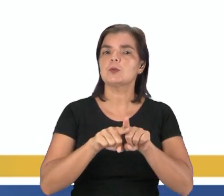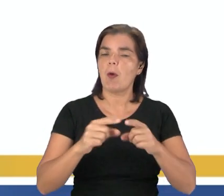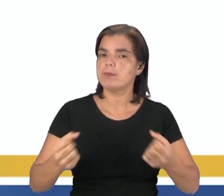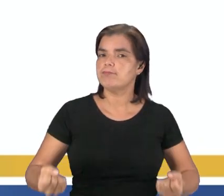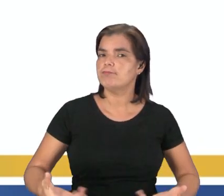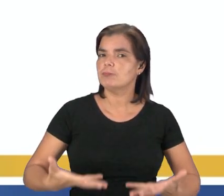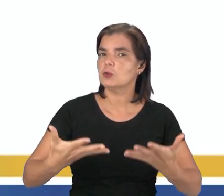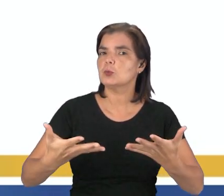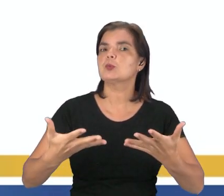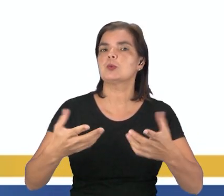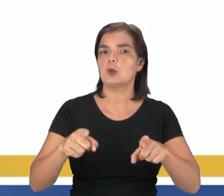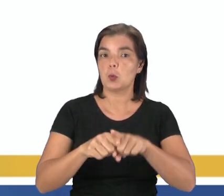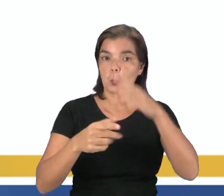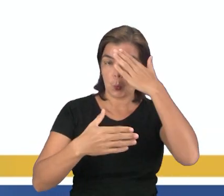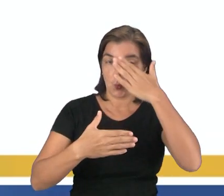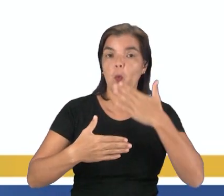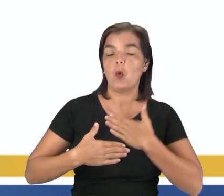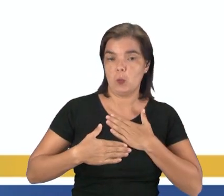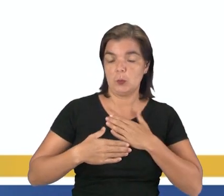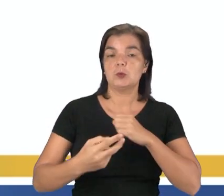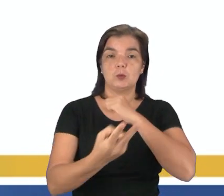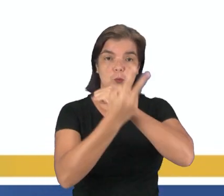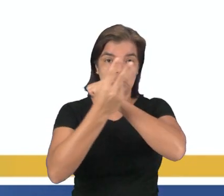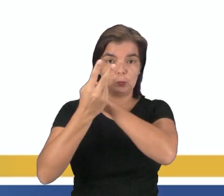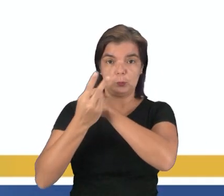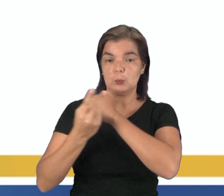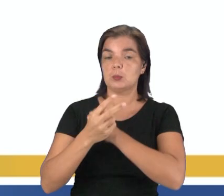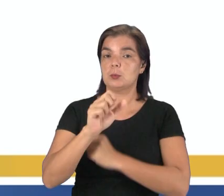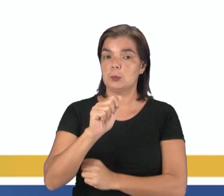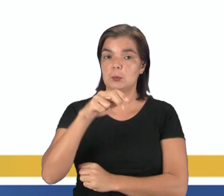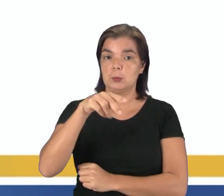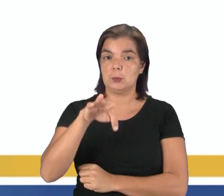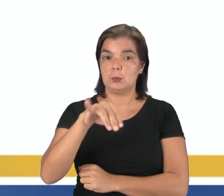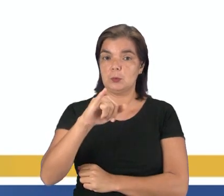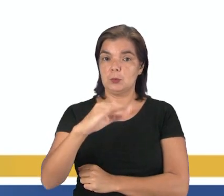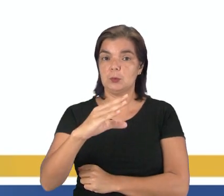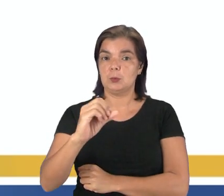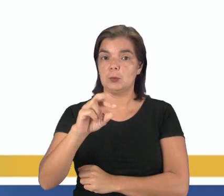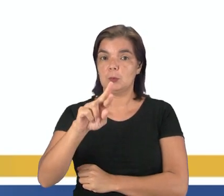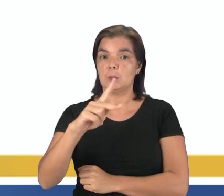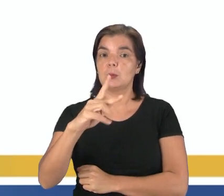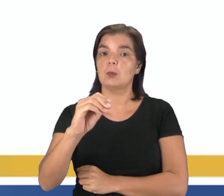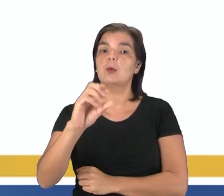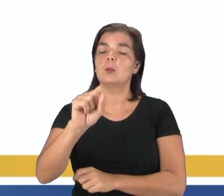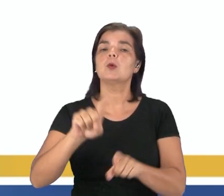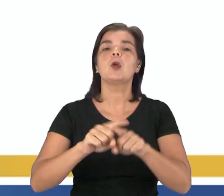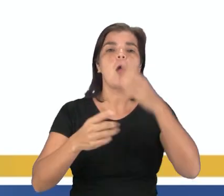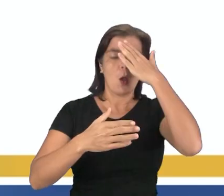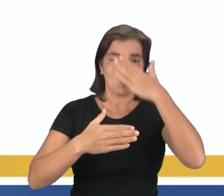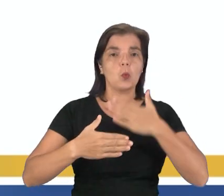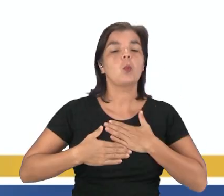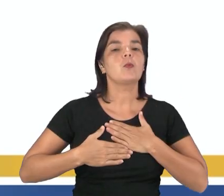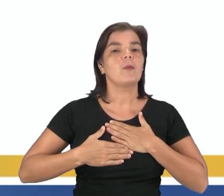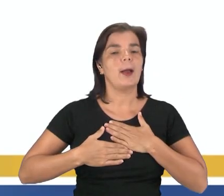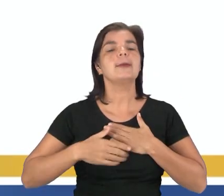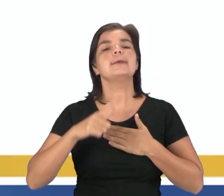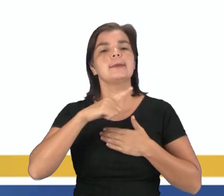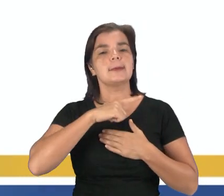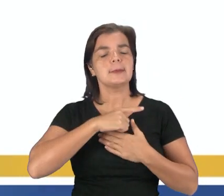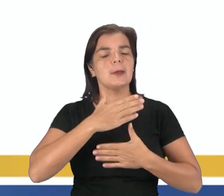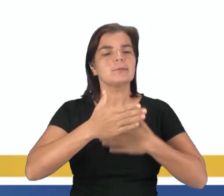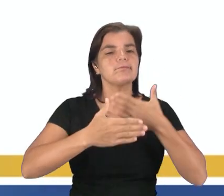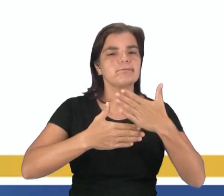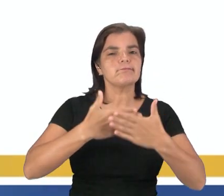estímulo acontecendo da produção de anticorpos a cada vez que tomamos vacina, e aí o nosso corpo vai começando a se defendendo